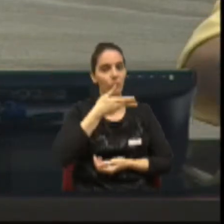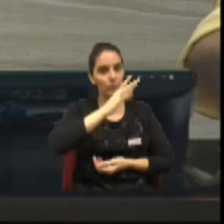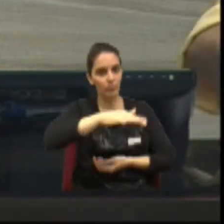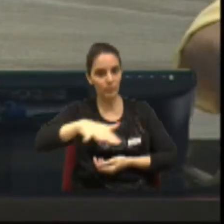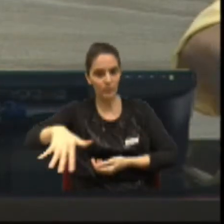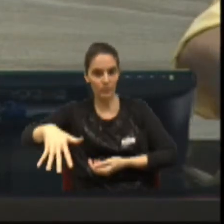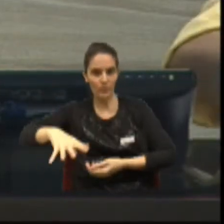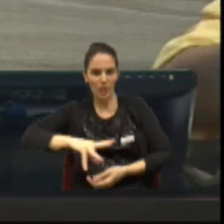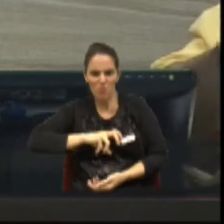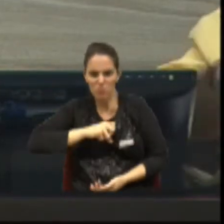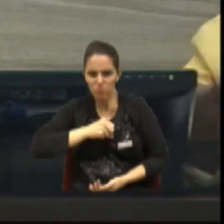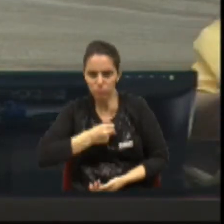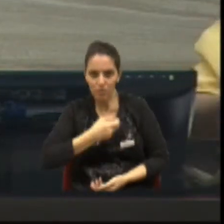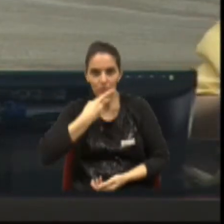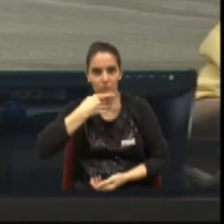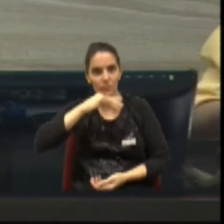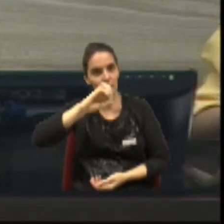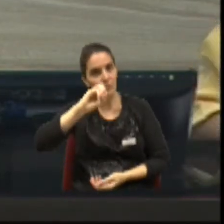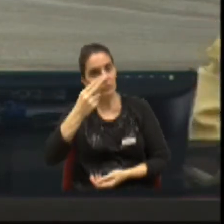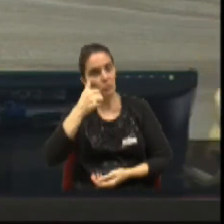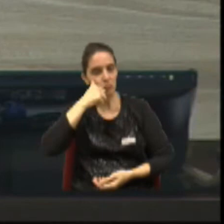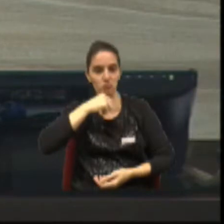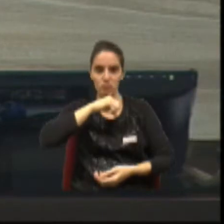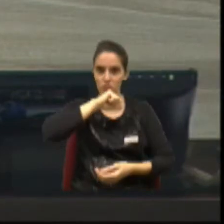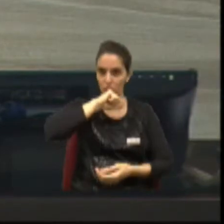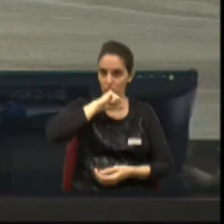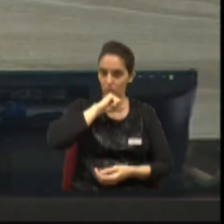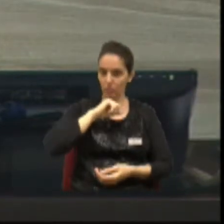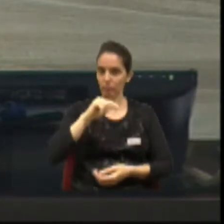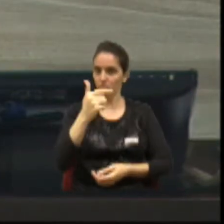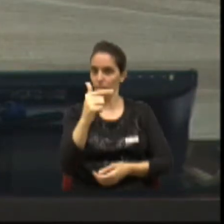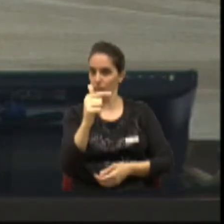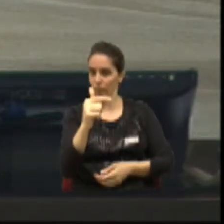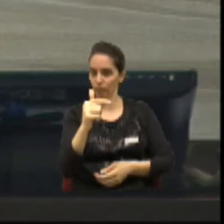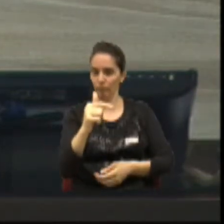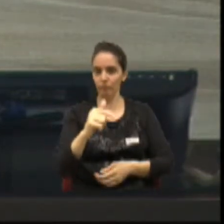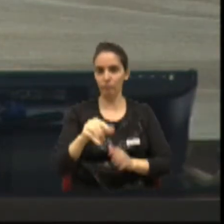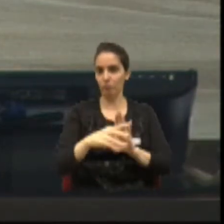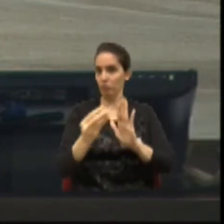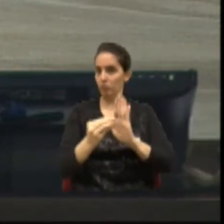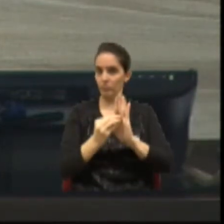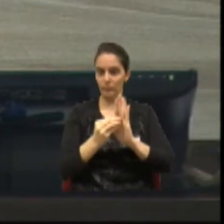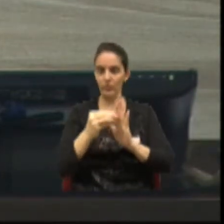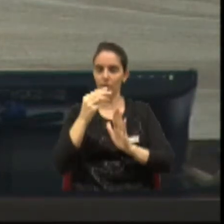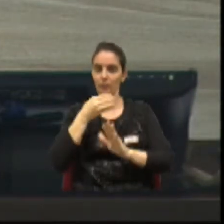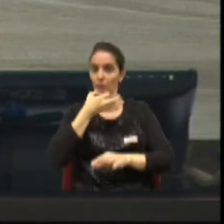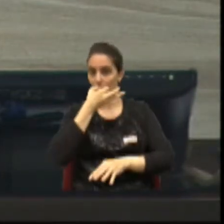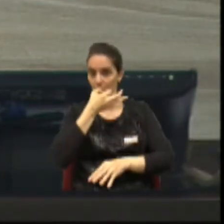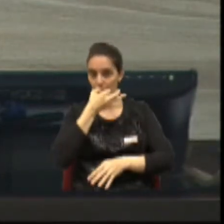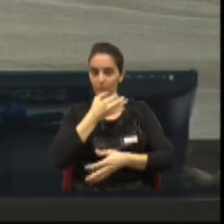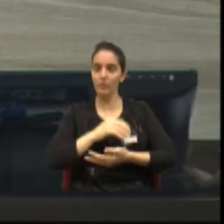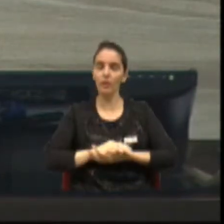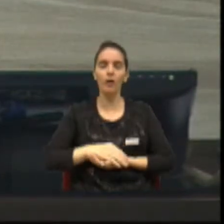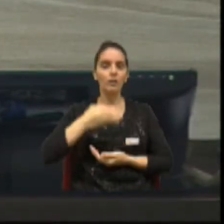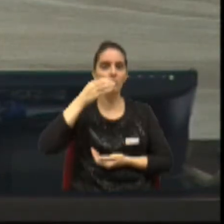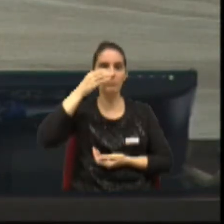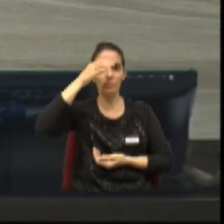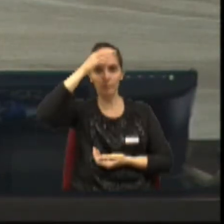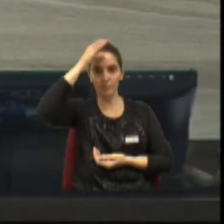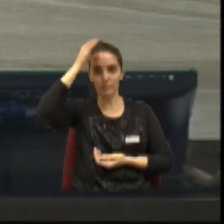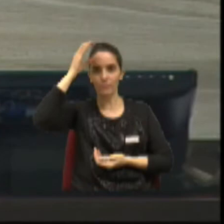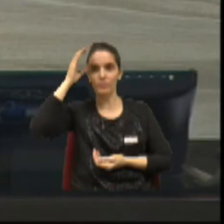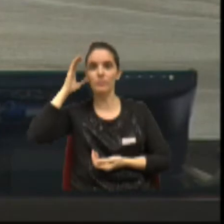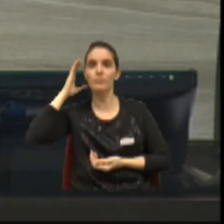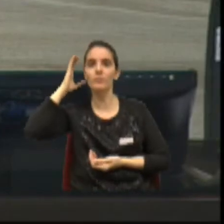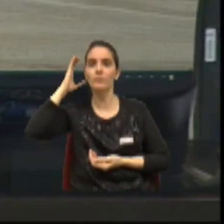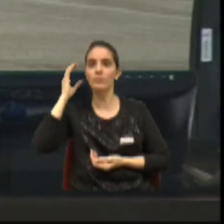Parental. O projeto não contém emendas e o parecer é favorável. O projeto está em discussão. Manifesto interesse em discutir, presidente. Com a palavra, a vereadora